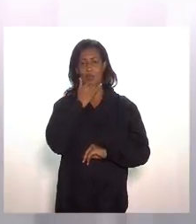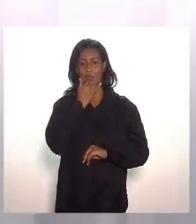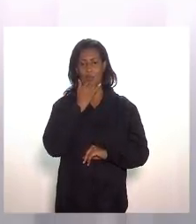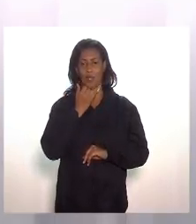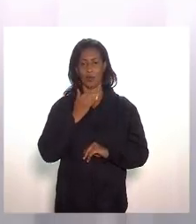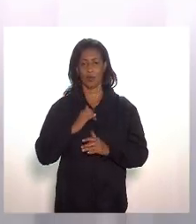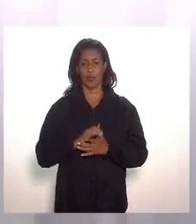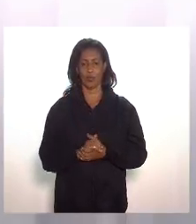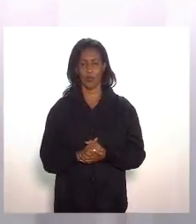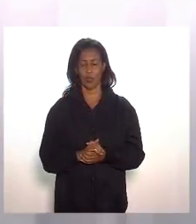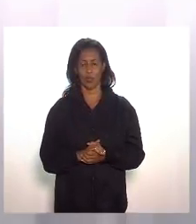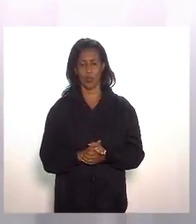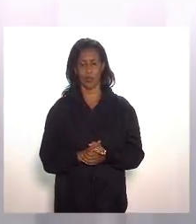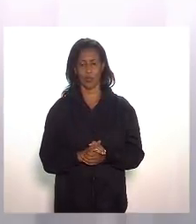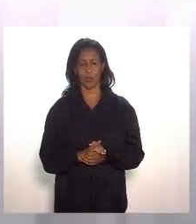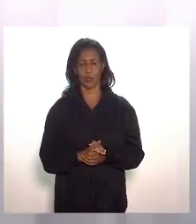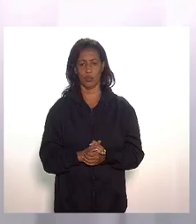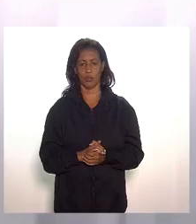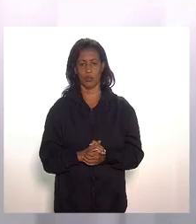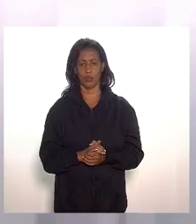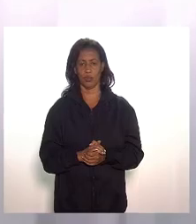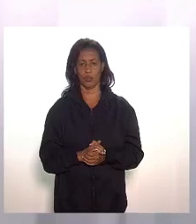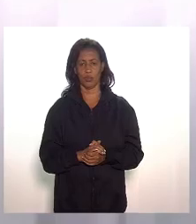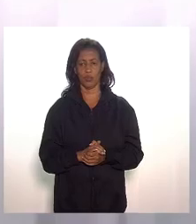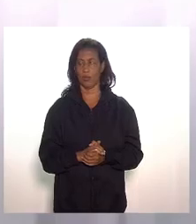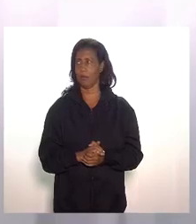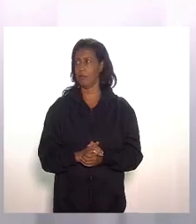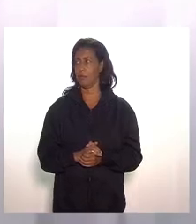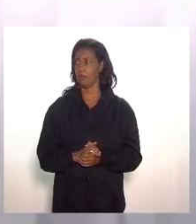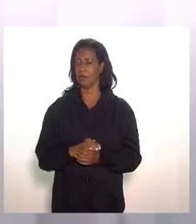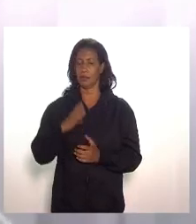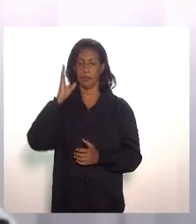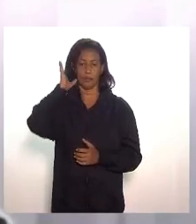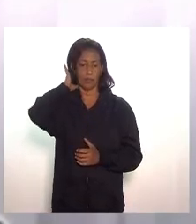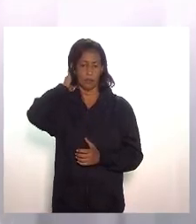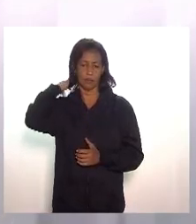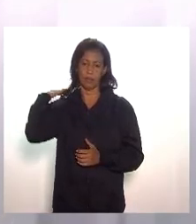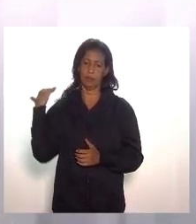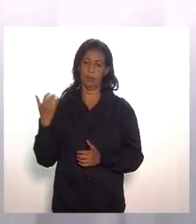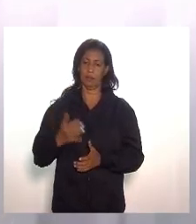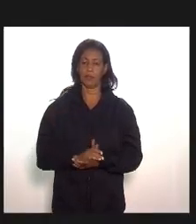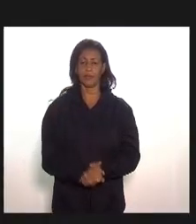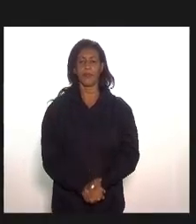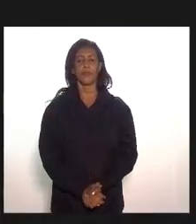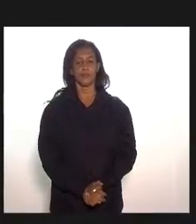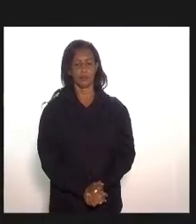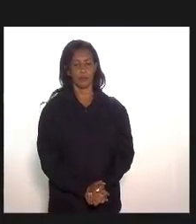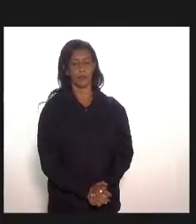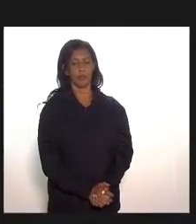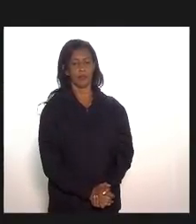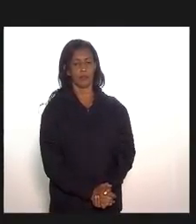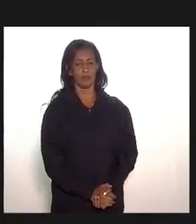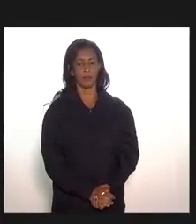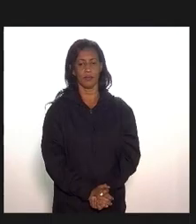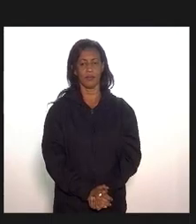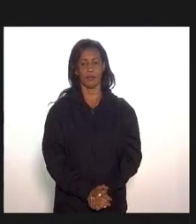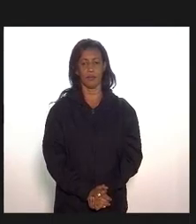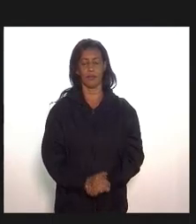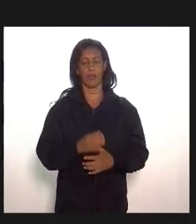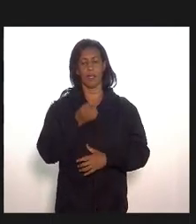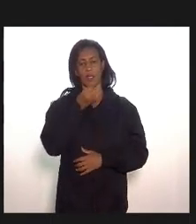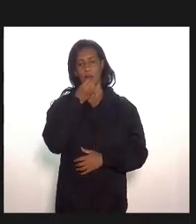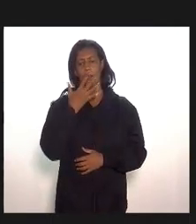teve três inscrições, o seu nome estava na questão de ordem e eu acabei não reproduzindo aqui. Não, tudo bem, te ajudo. Bom,